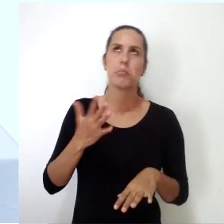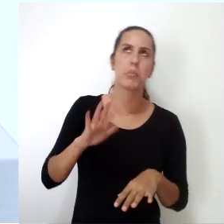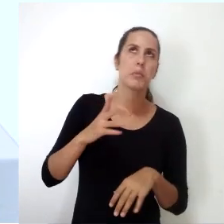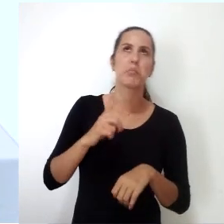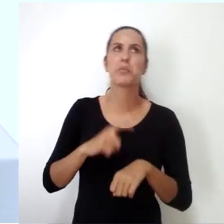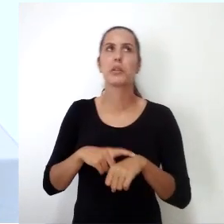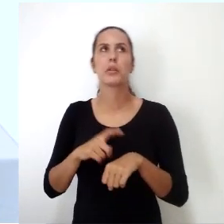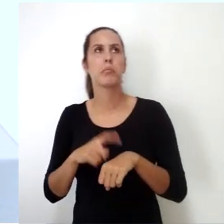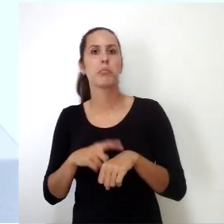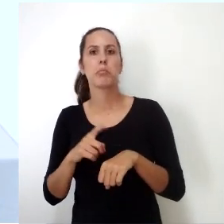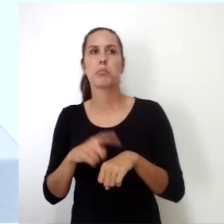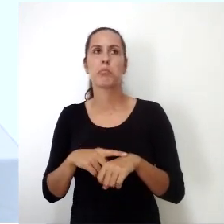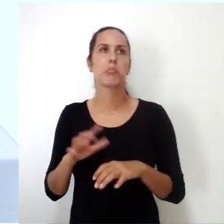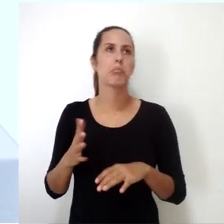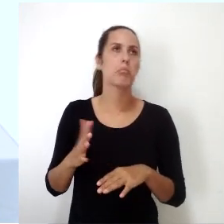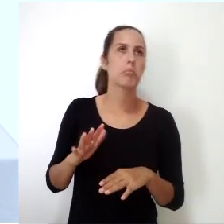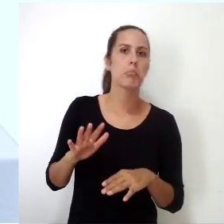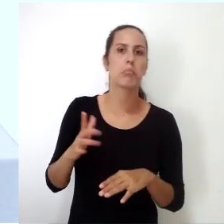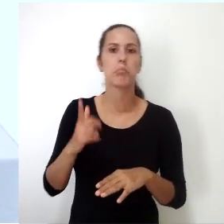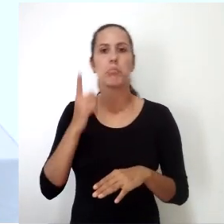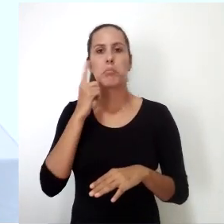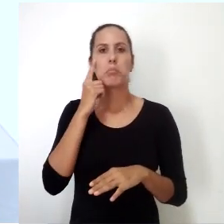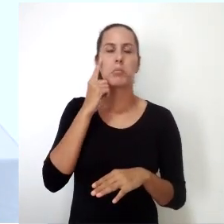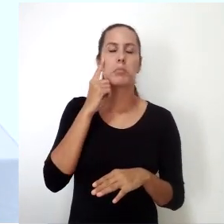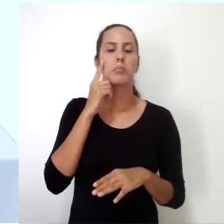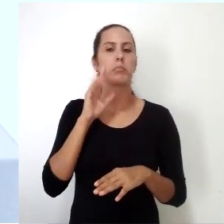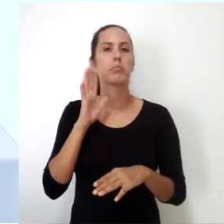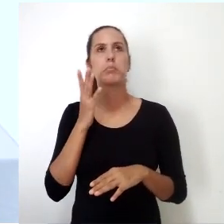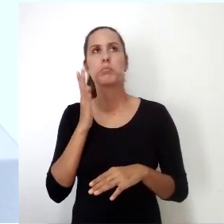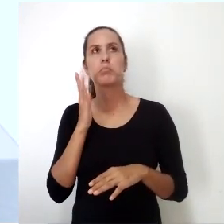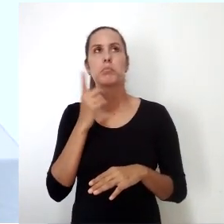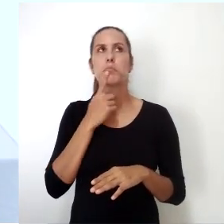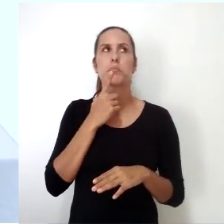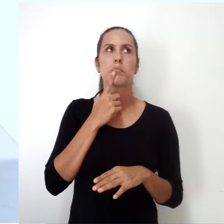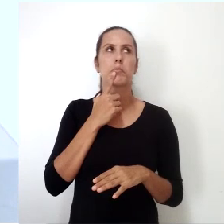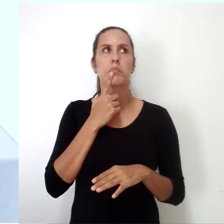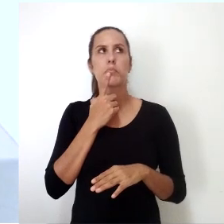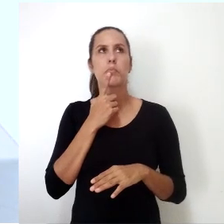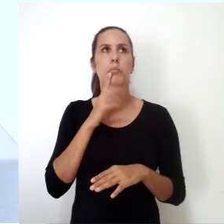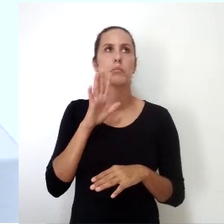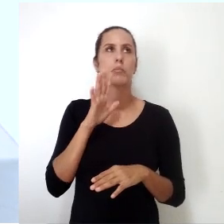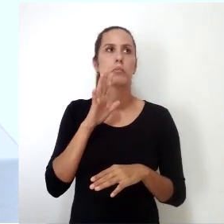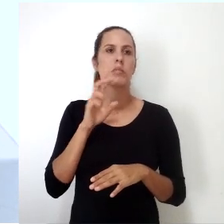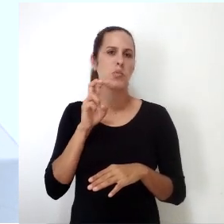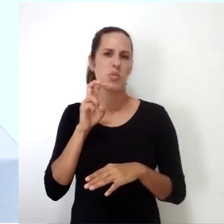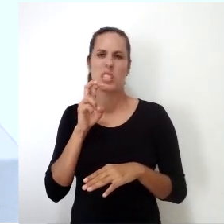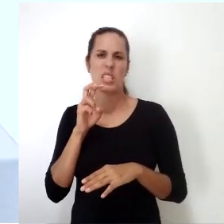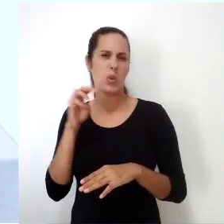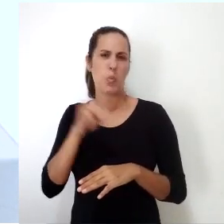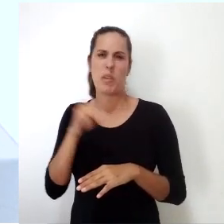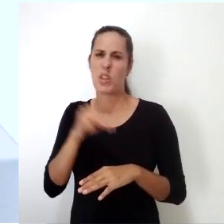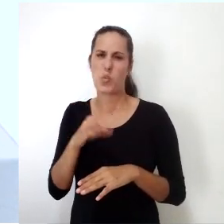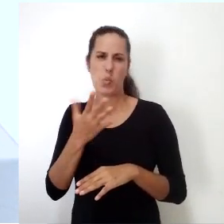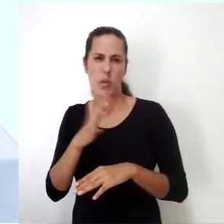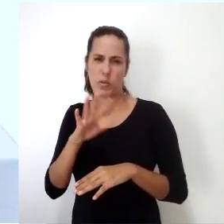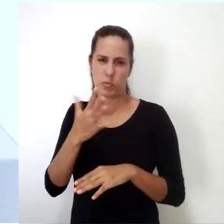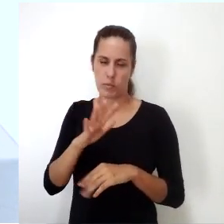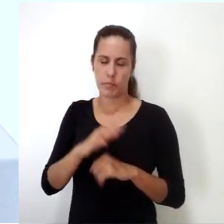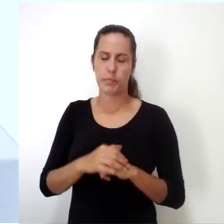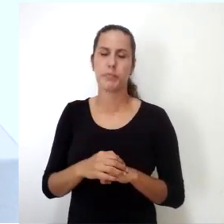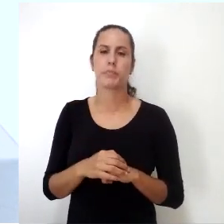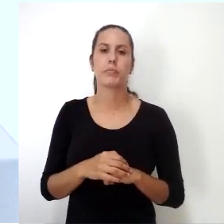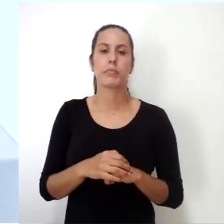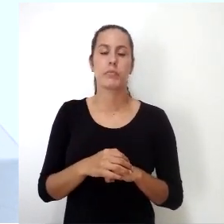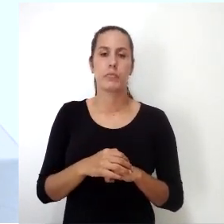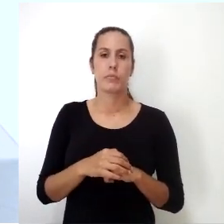né, um certo tempo. Você pode levar aí para fazer a maceração dessas sementes